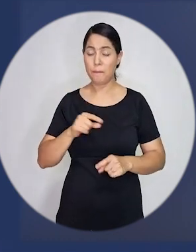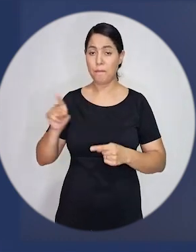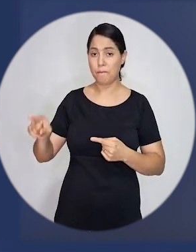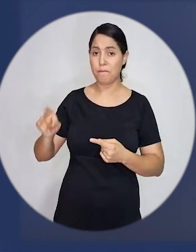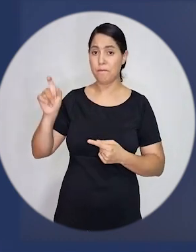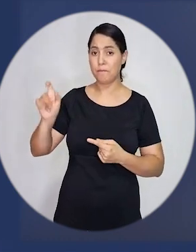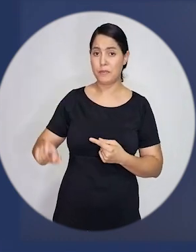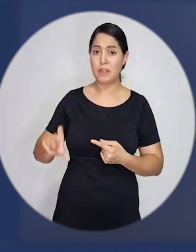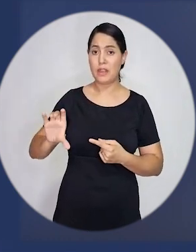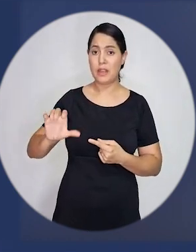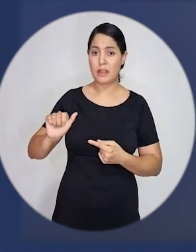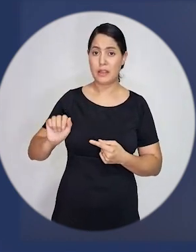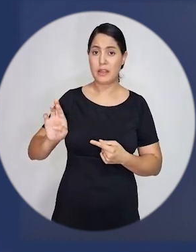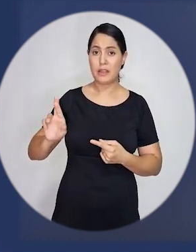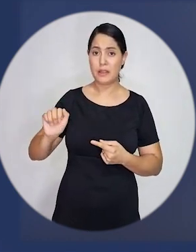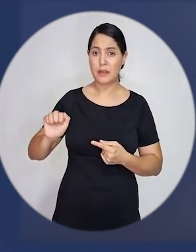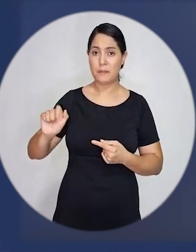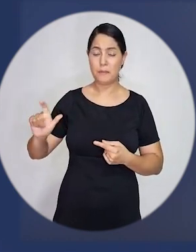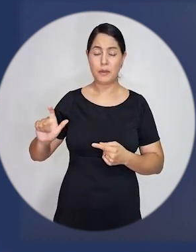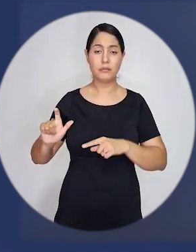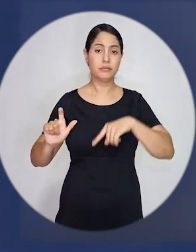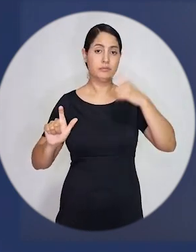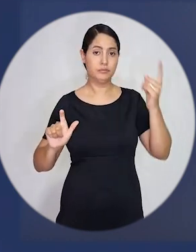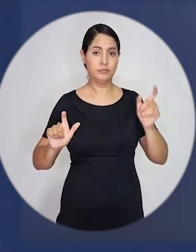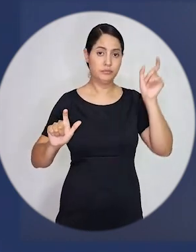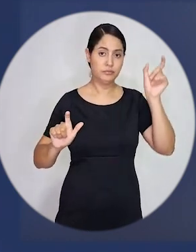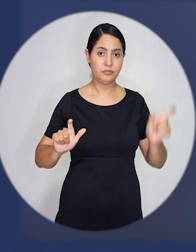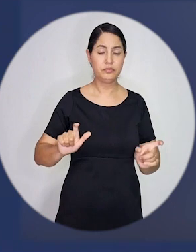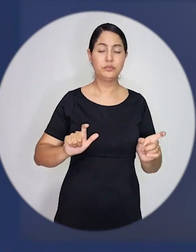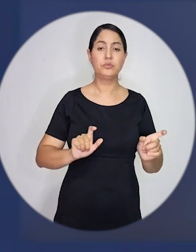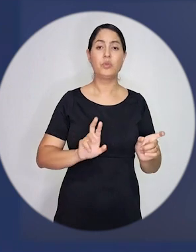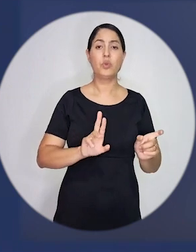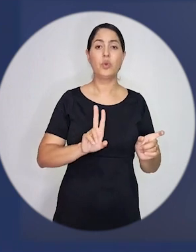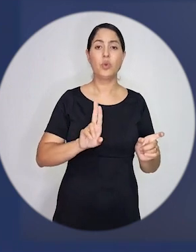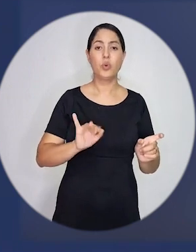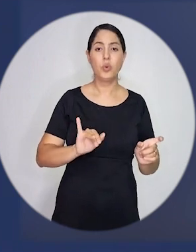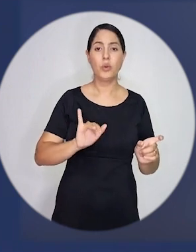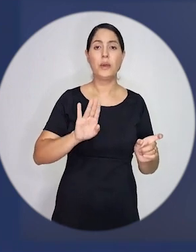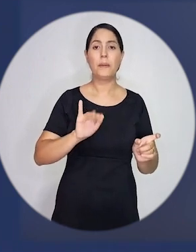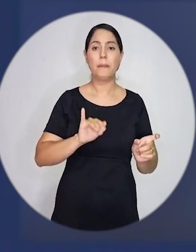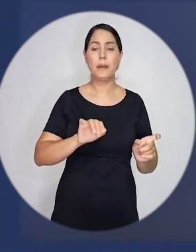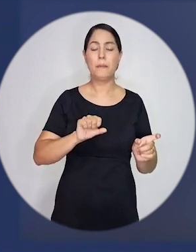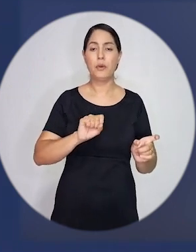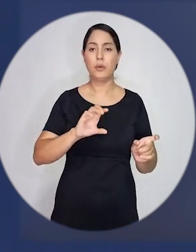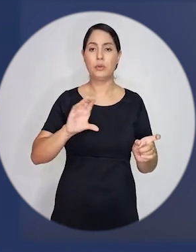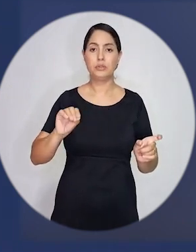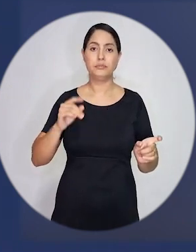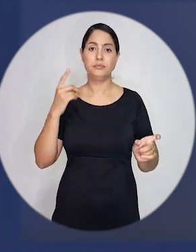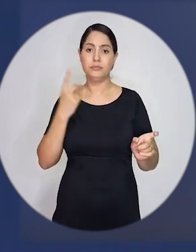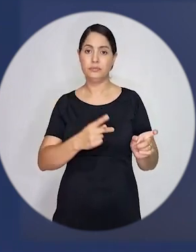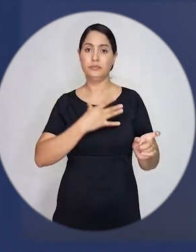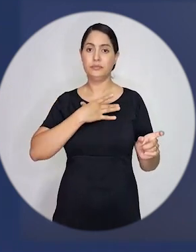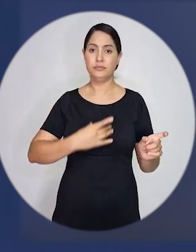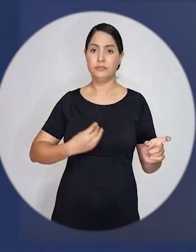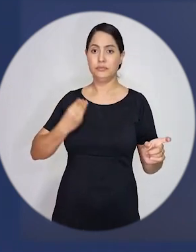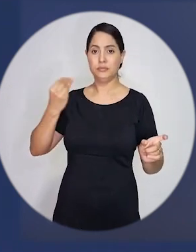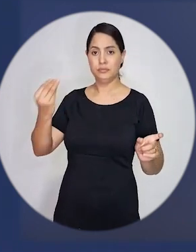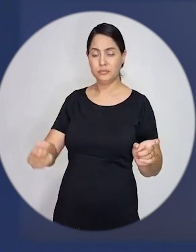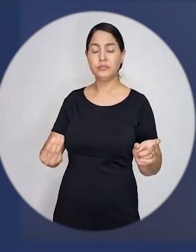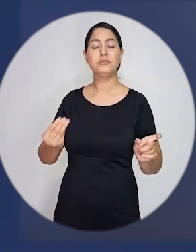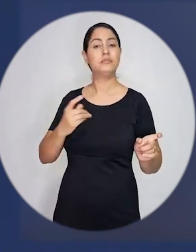grandes homens, Bernardo Cabral, o agraciado, e Rui Barbosa, cujo nome batiza a